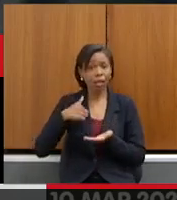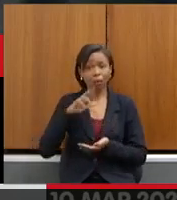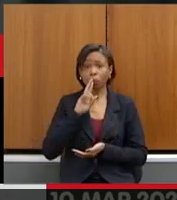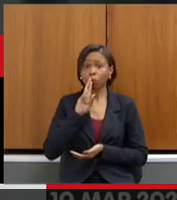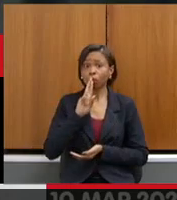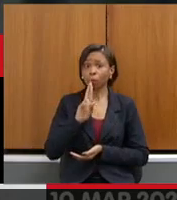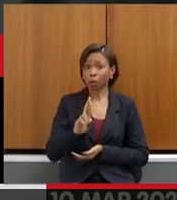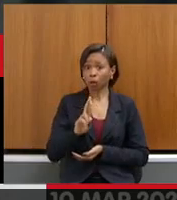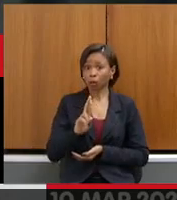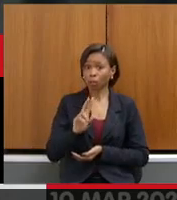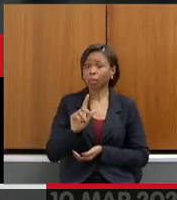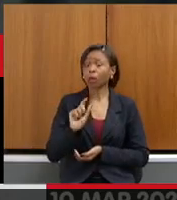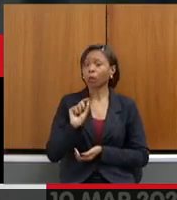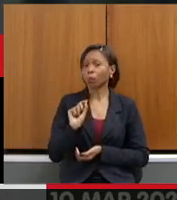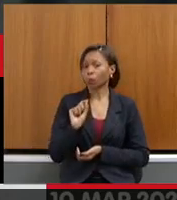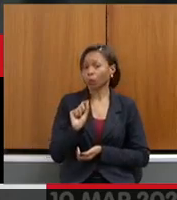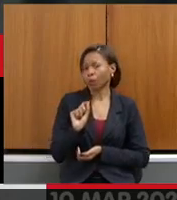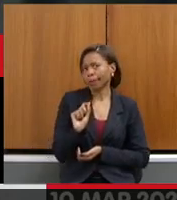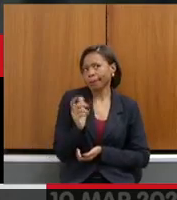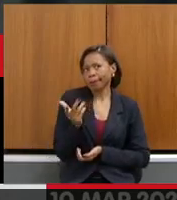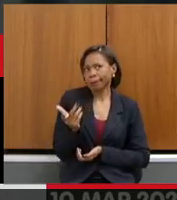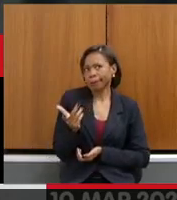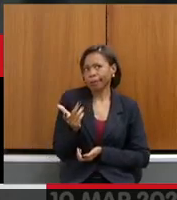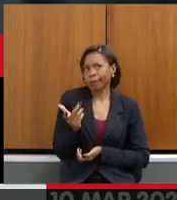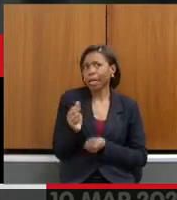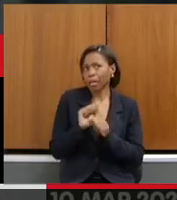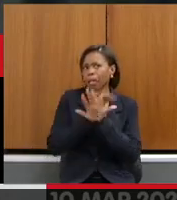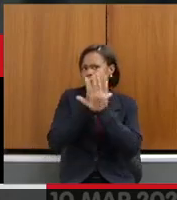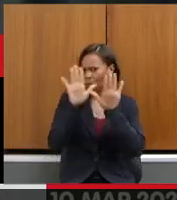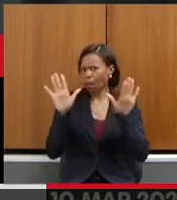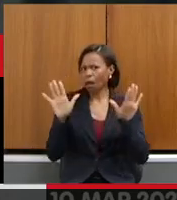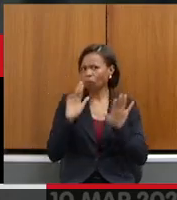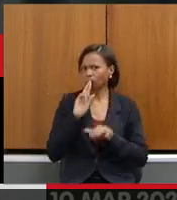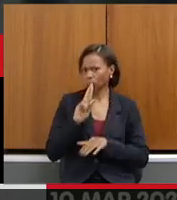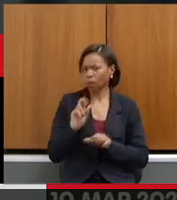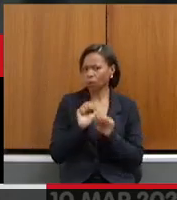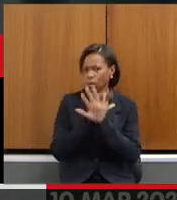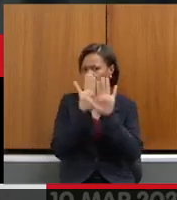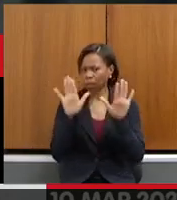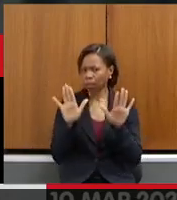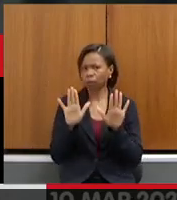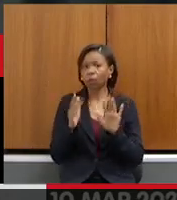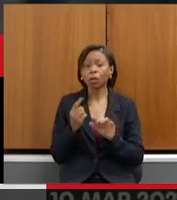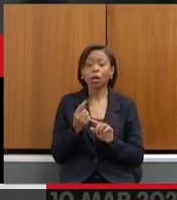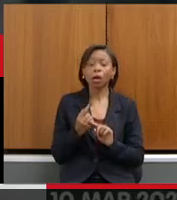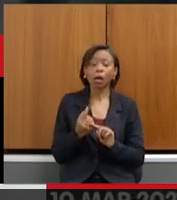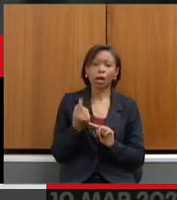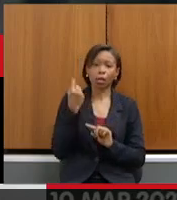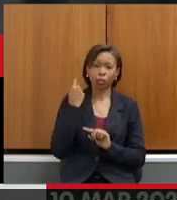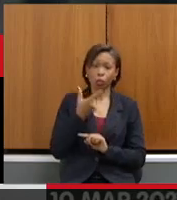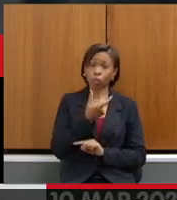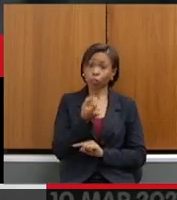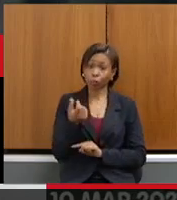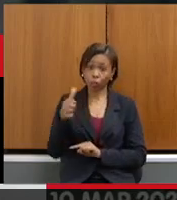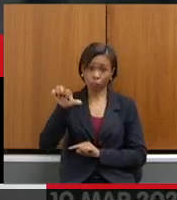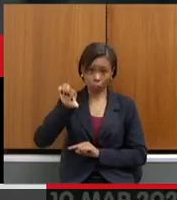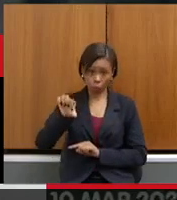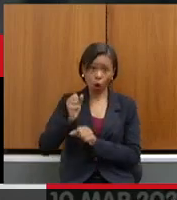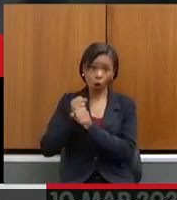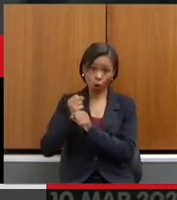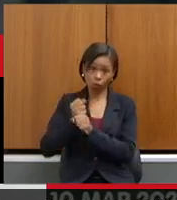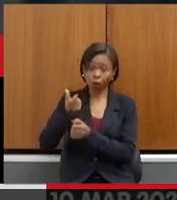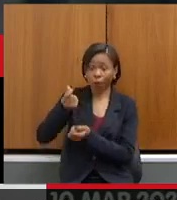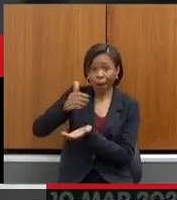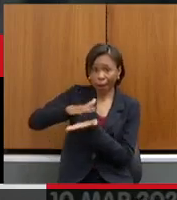resposta ela tem uma uma clareza muito grande nós tivemos que em 2019 ter um gasto